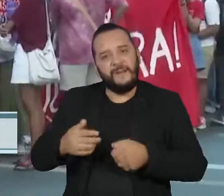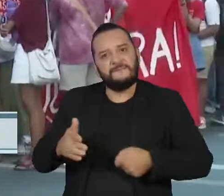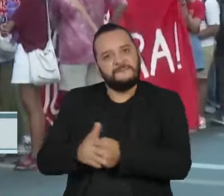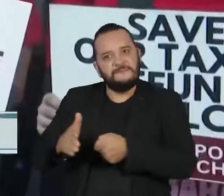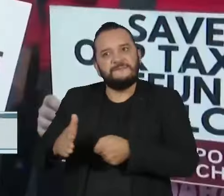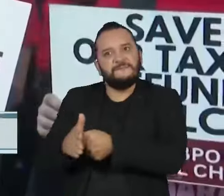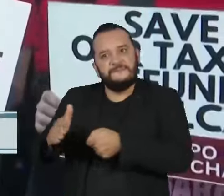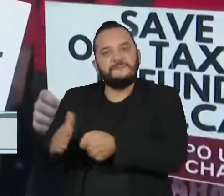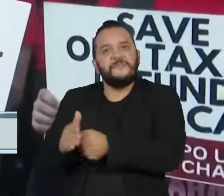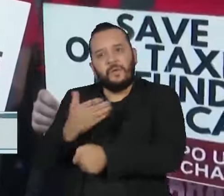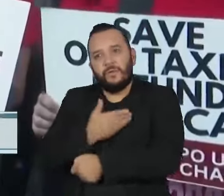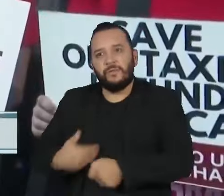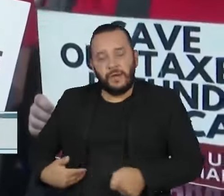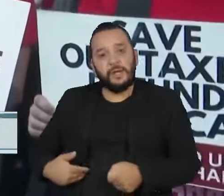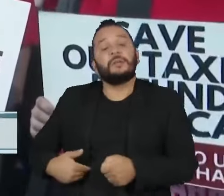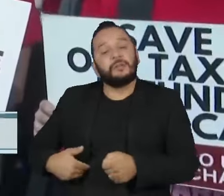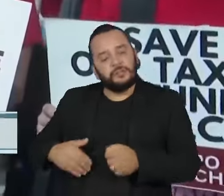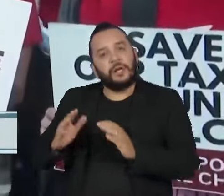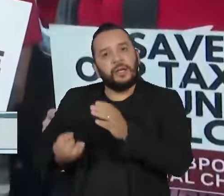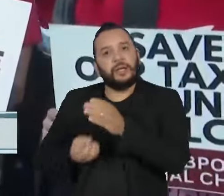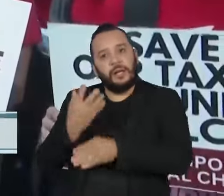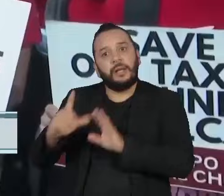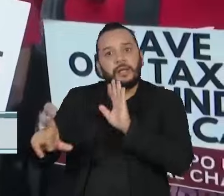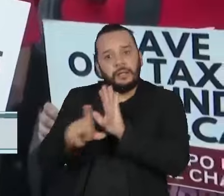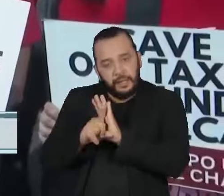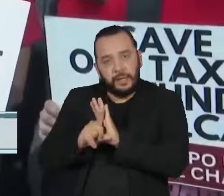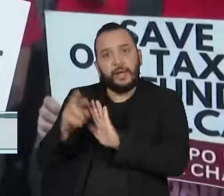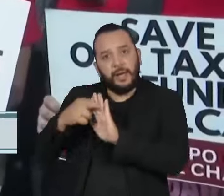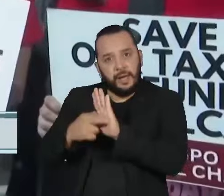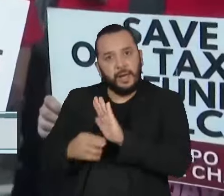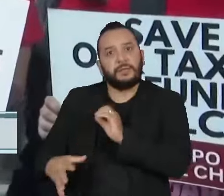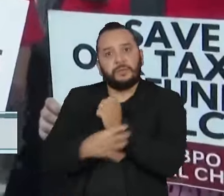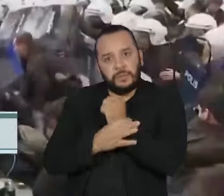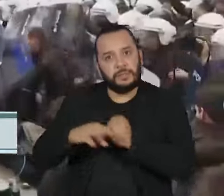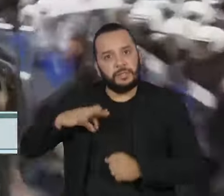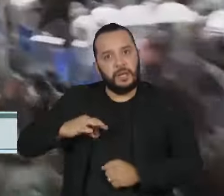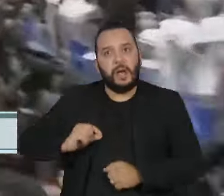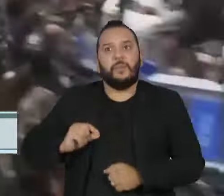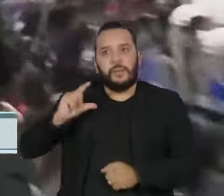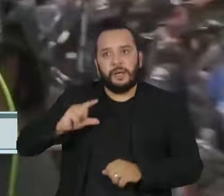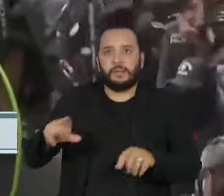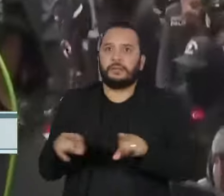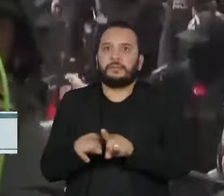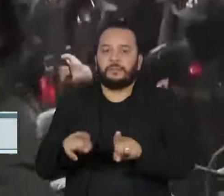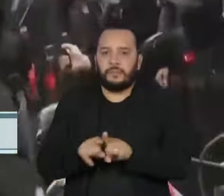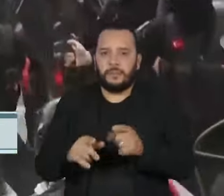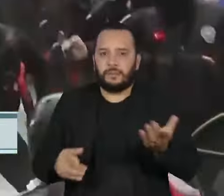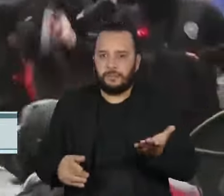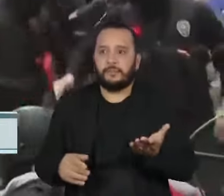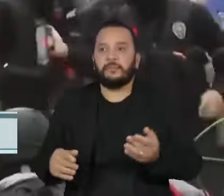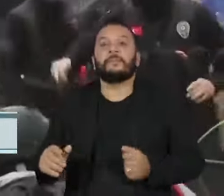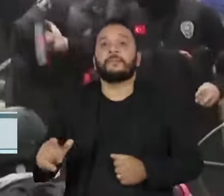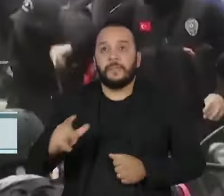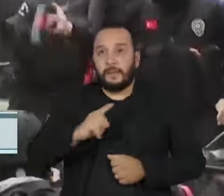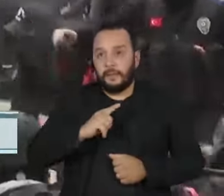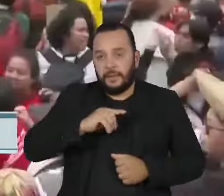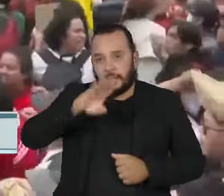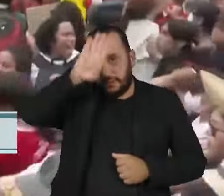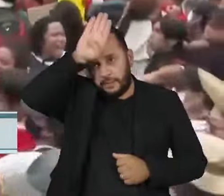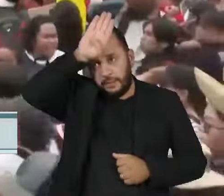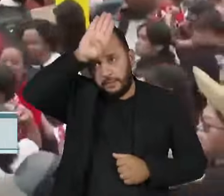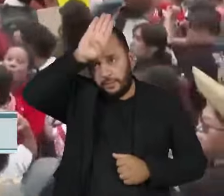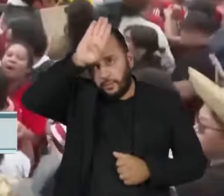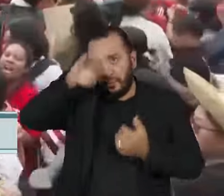as empresas a cumprirem normas de segurança e aumento nos salários. Os ânimos se exaltaram em Istambul,